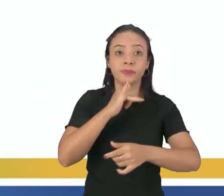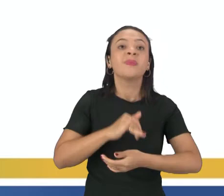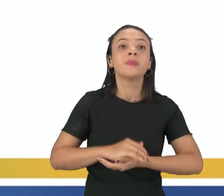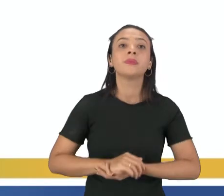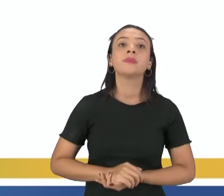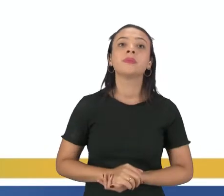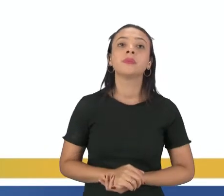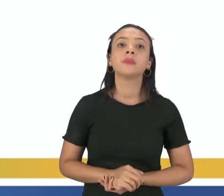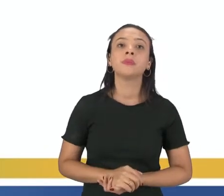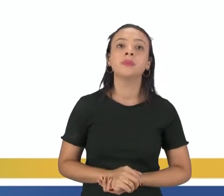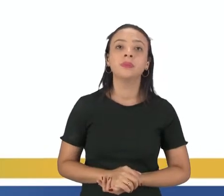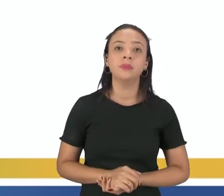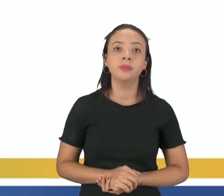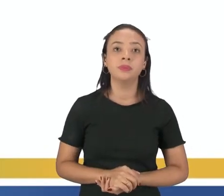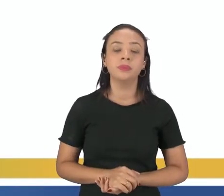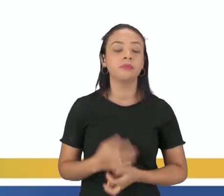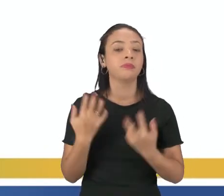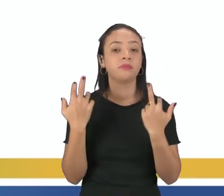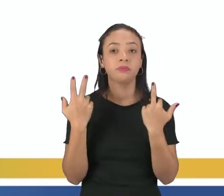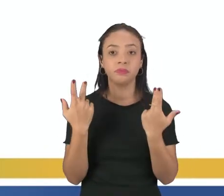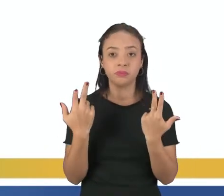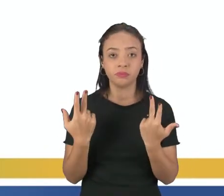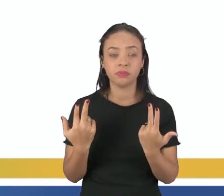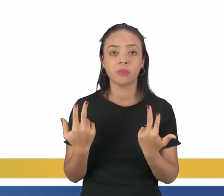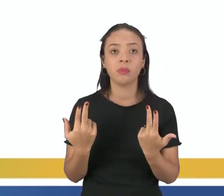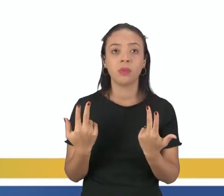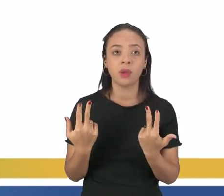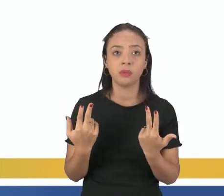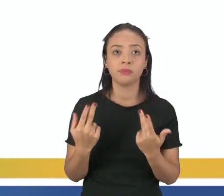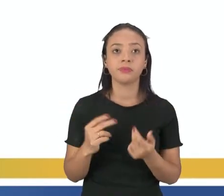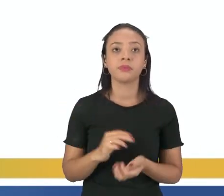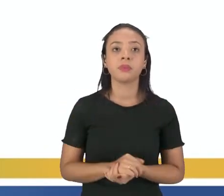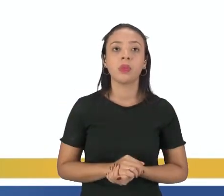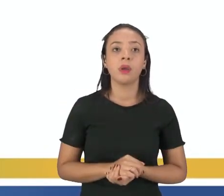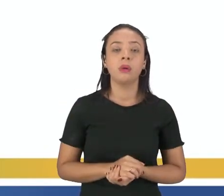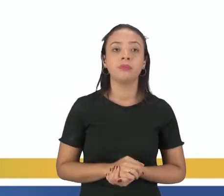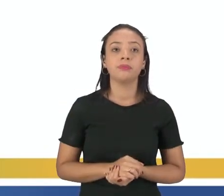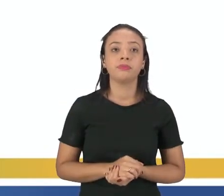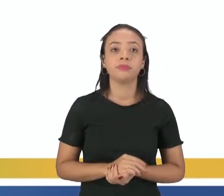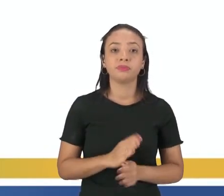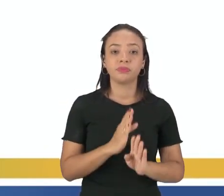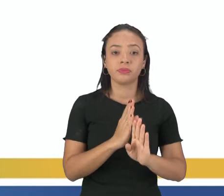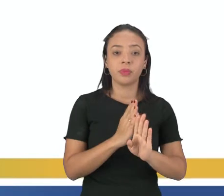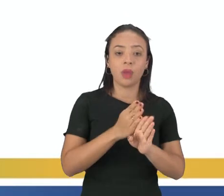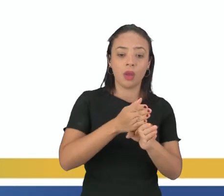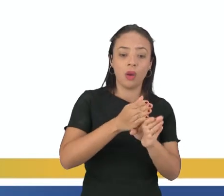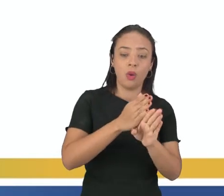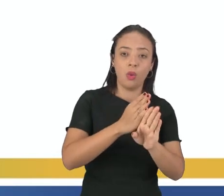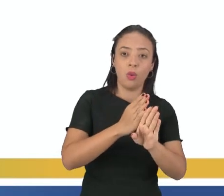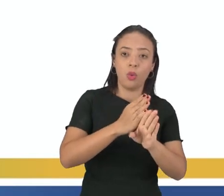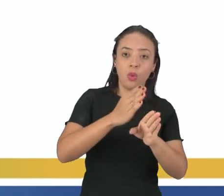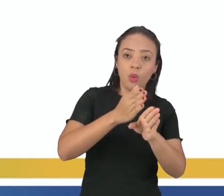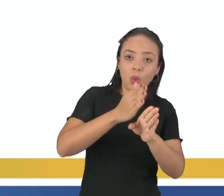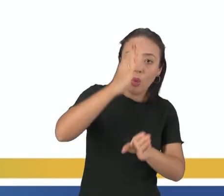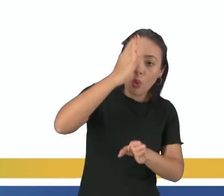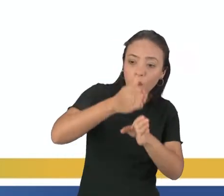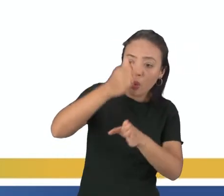exemplo, da mesma forma, eu vou representar aqui na vertical, será o número de alunos, e